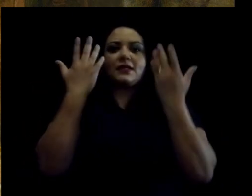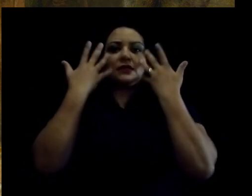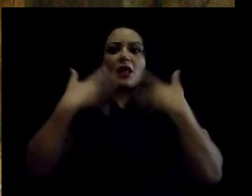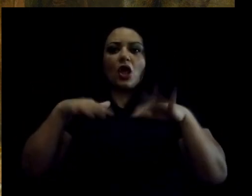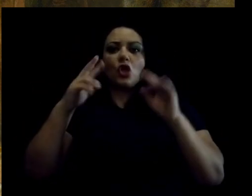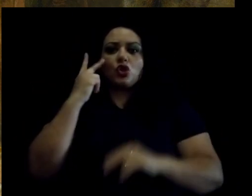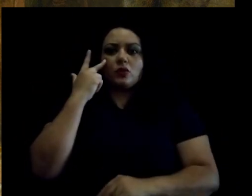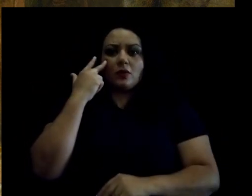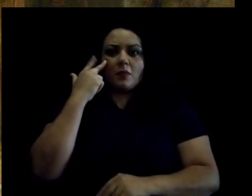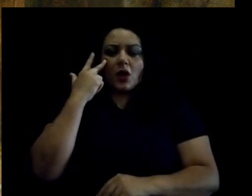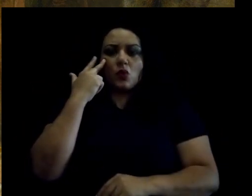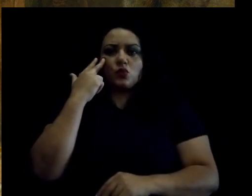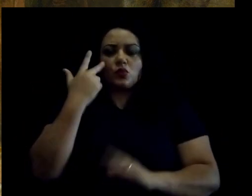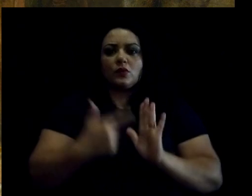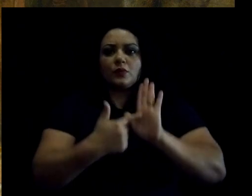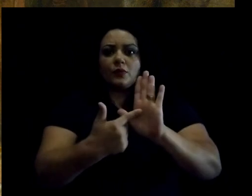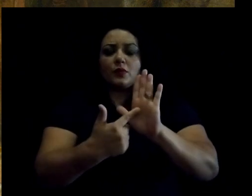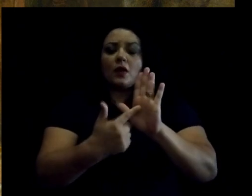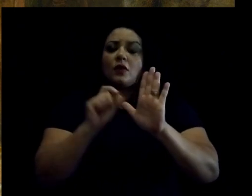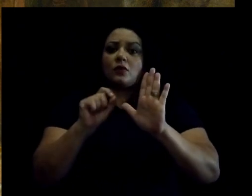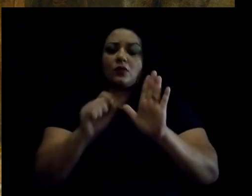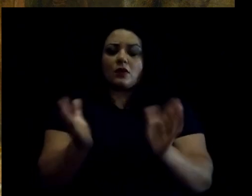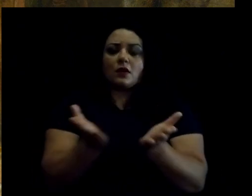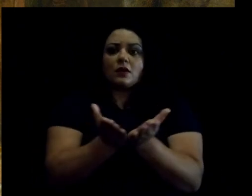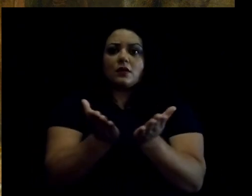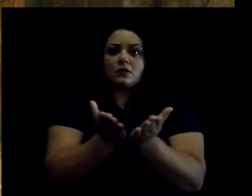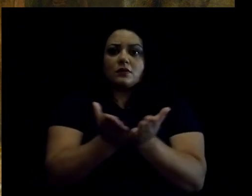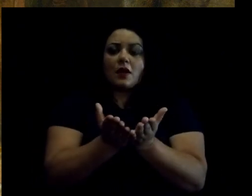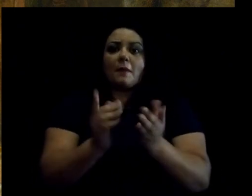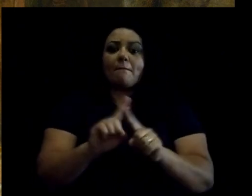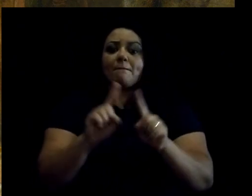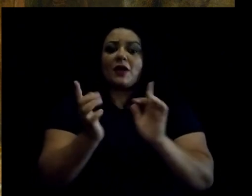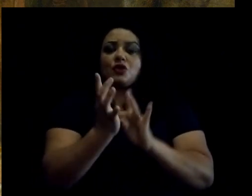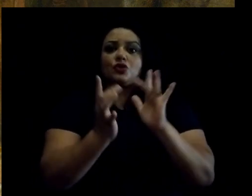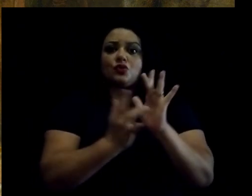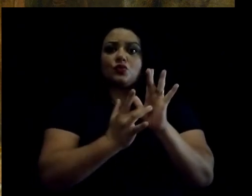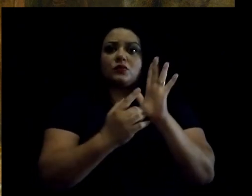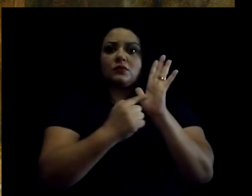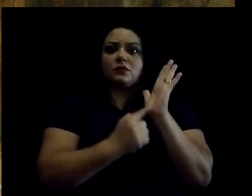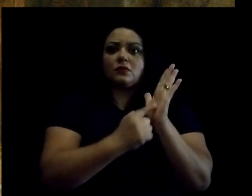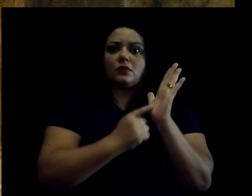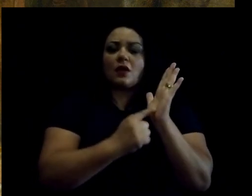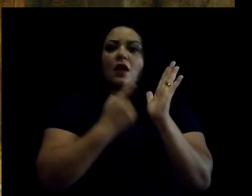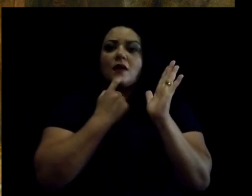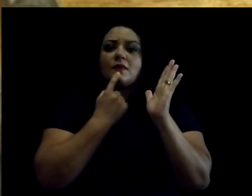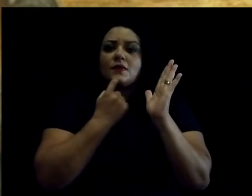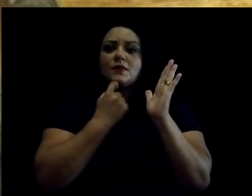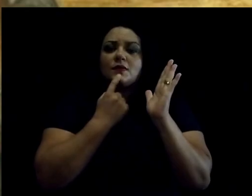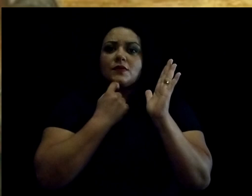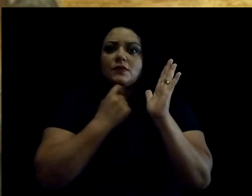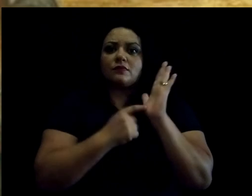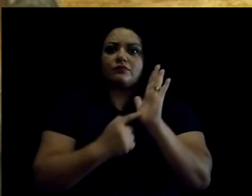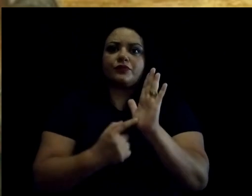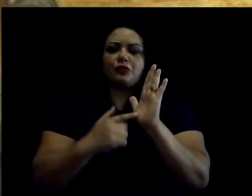qualquer. Repleta de simbolismos cristãos, a obra mostra Jesus com a mão sangrando, como um prenúncio